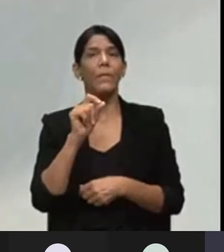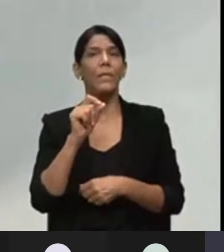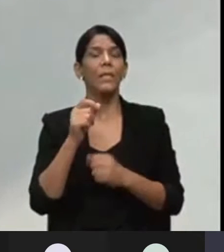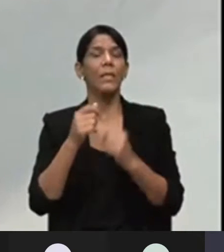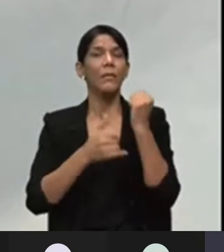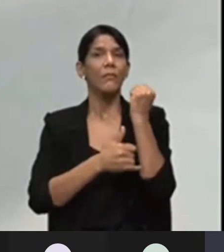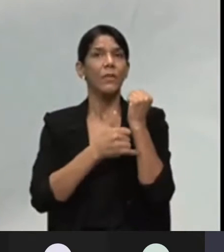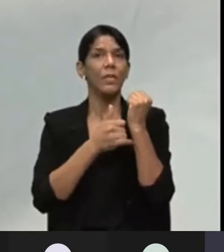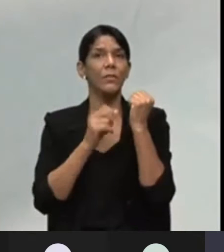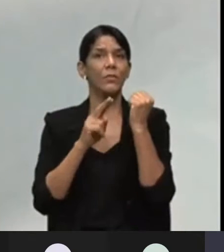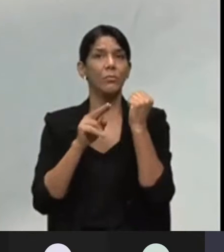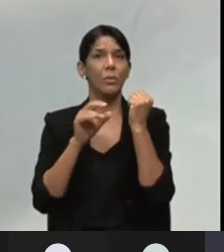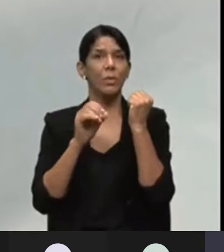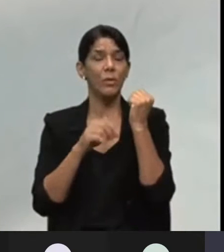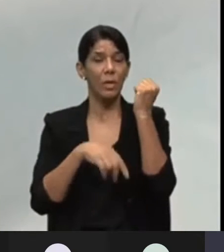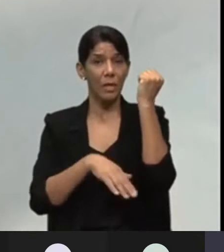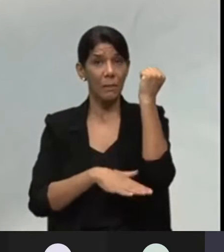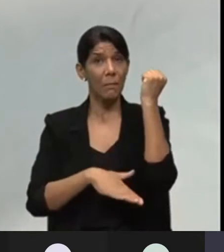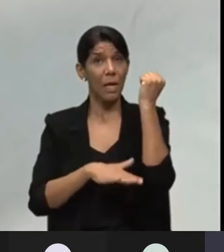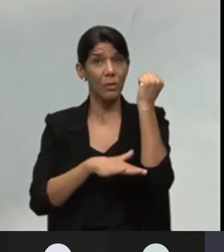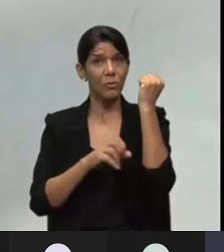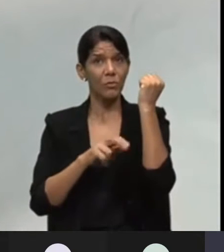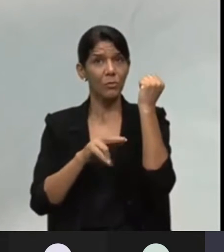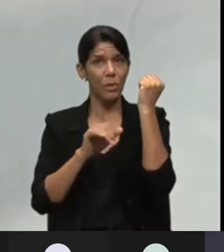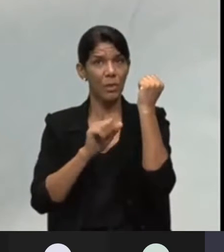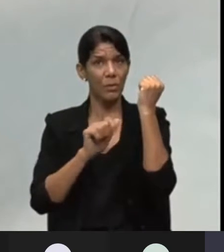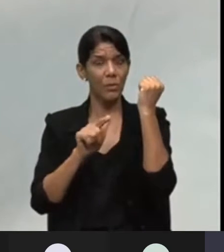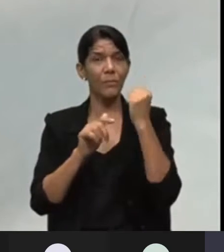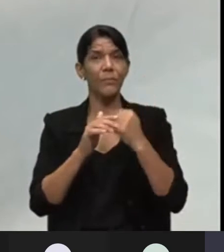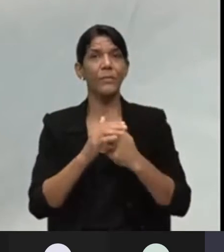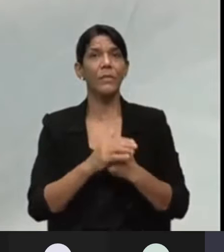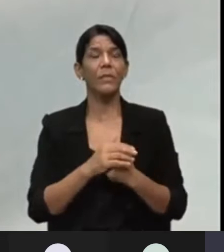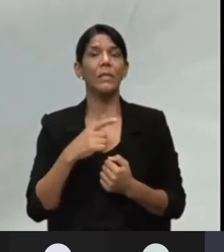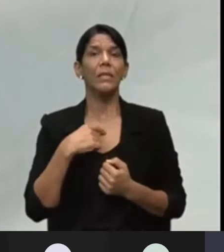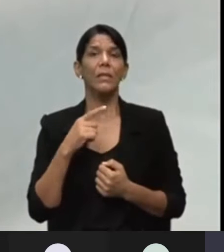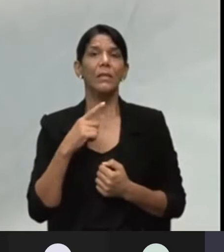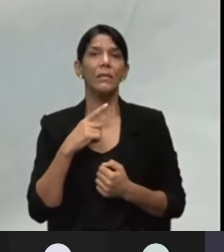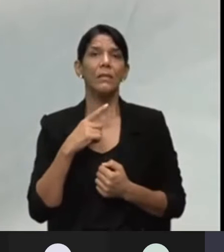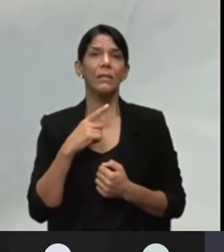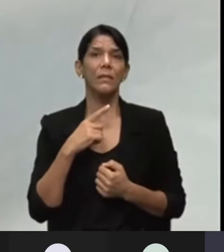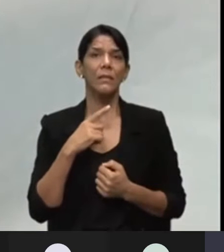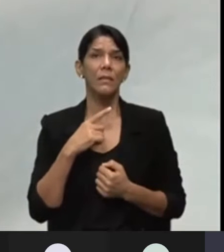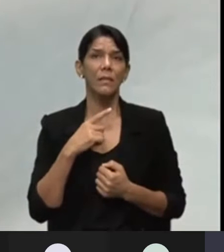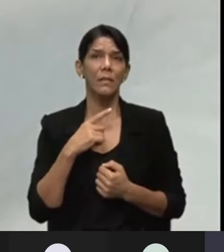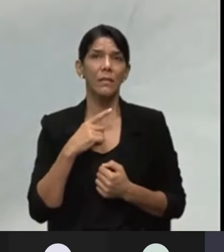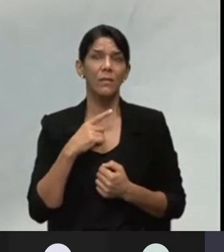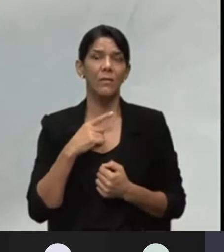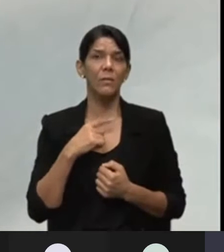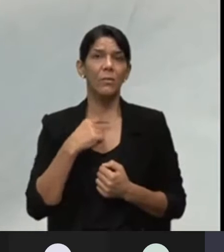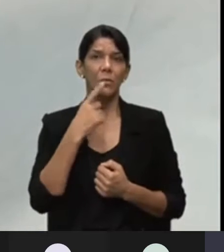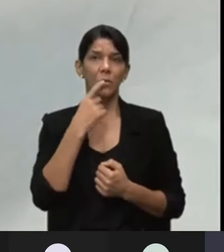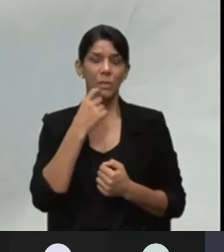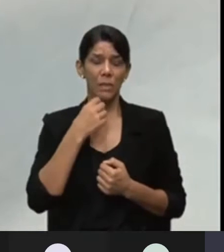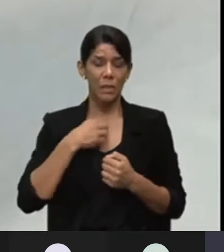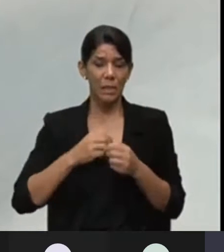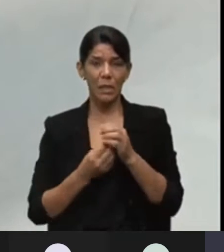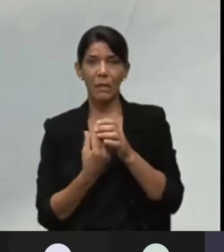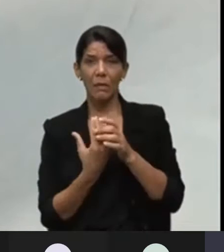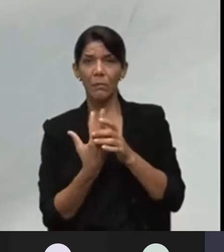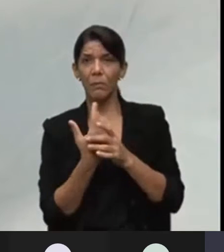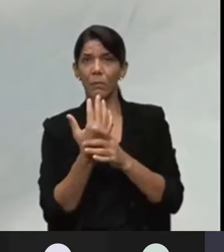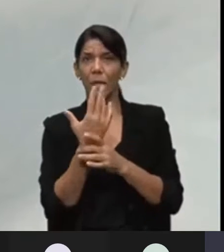veia cava superior, veia cava inferior. Nós temos ainda, né, aí a cava inferior por onde o sangue vai entrar,